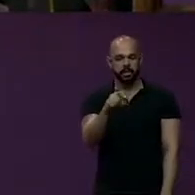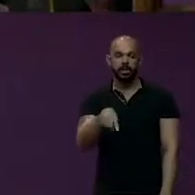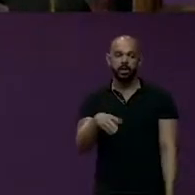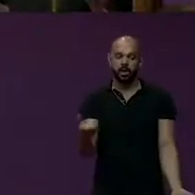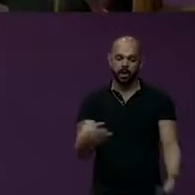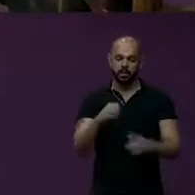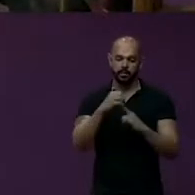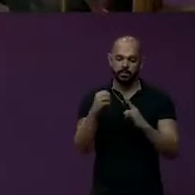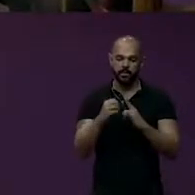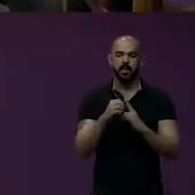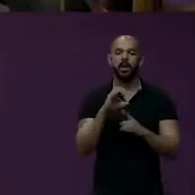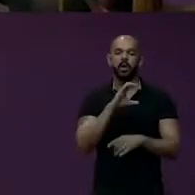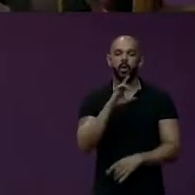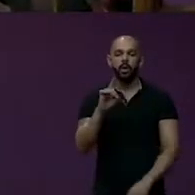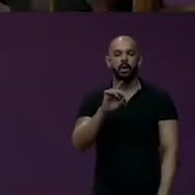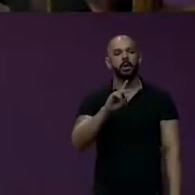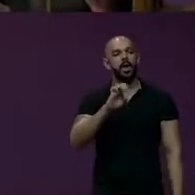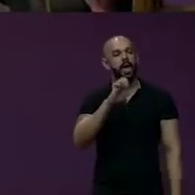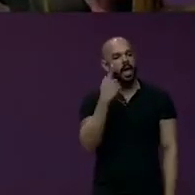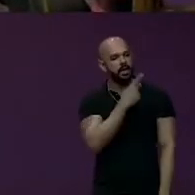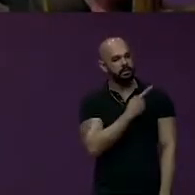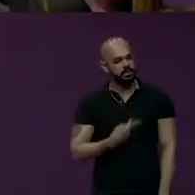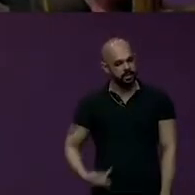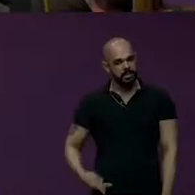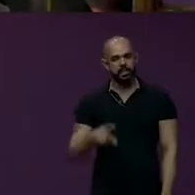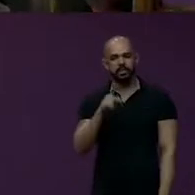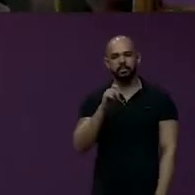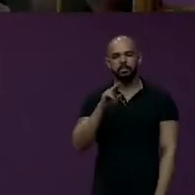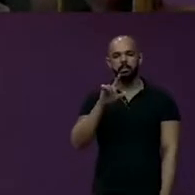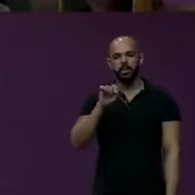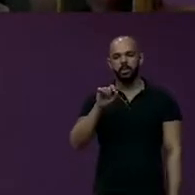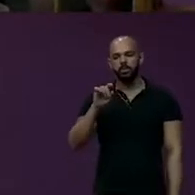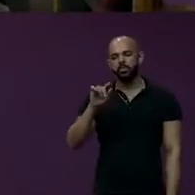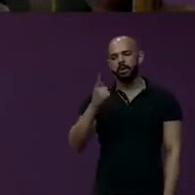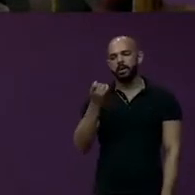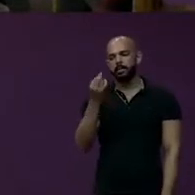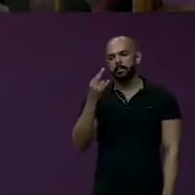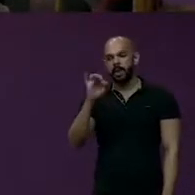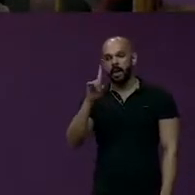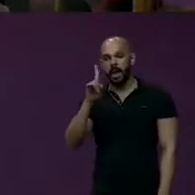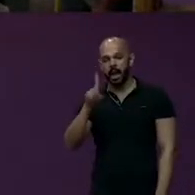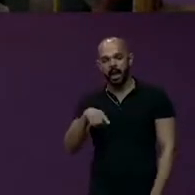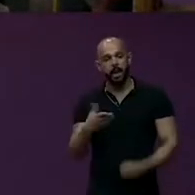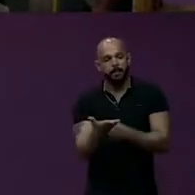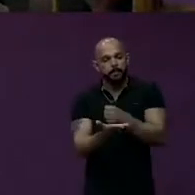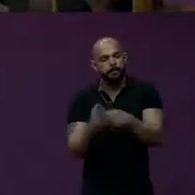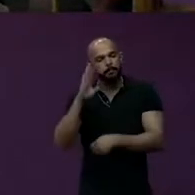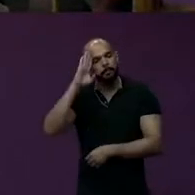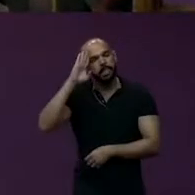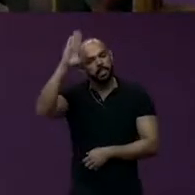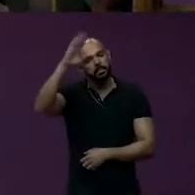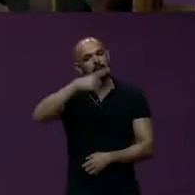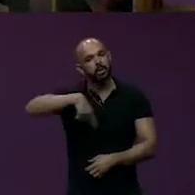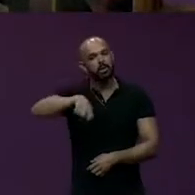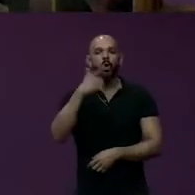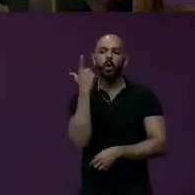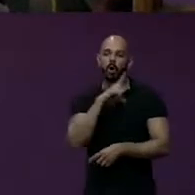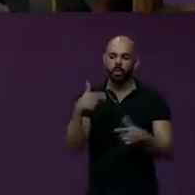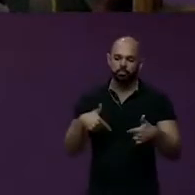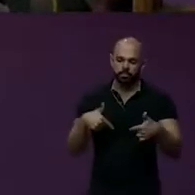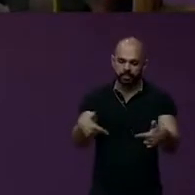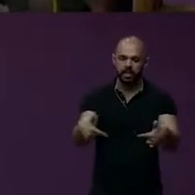coordenada também por um ex-presidente Paulo Gadelha, são pilares fundamentais para que nós coloquemos